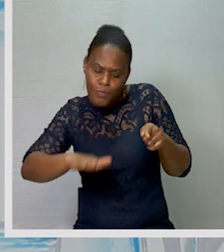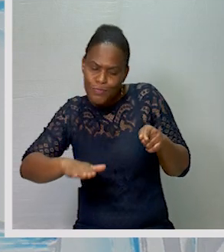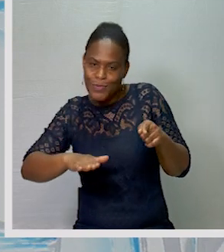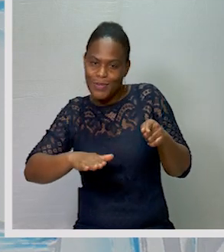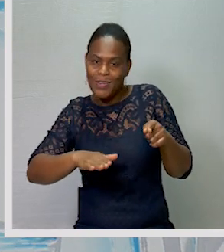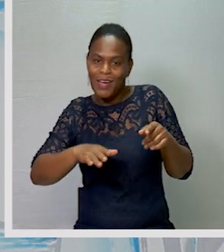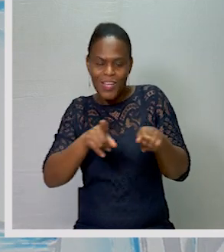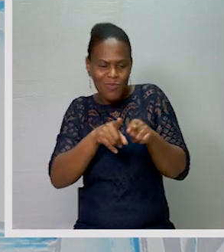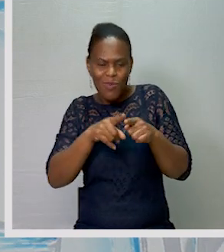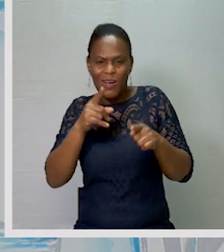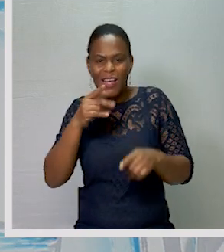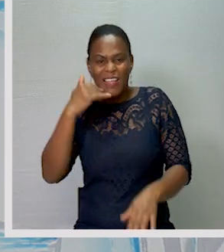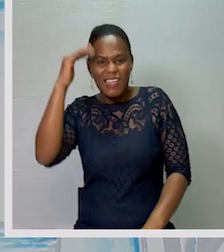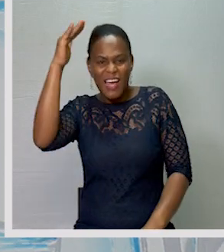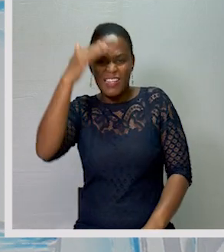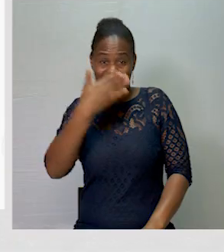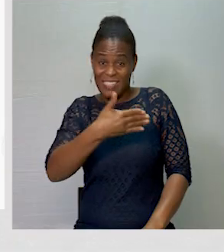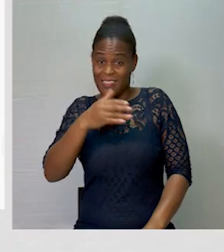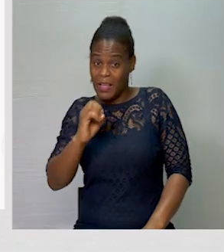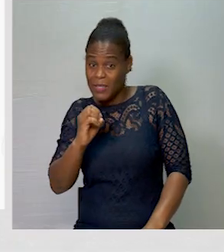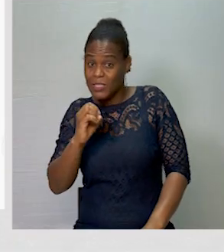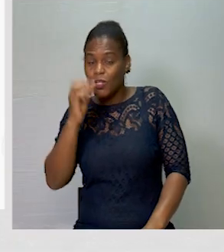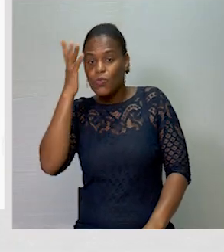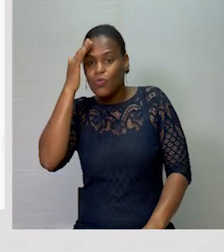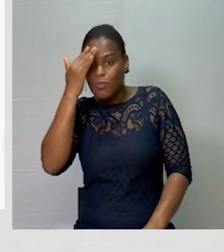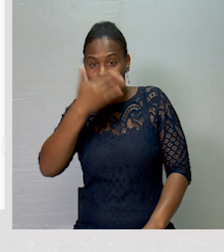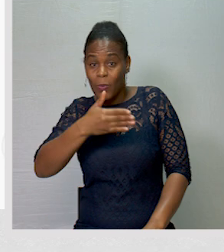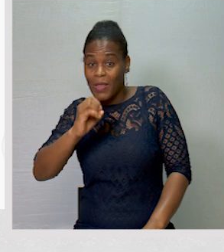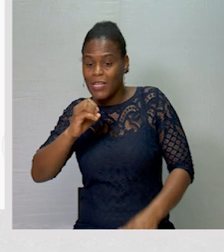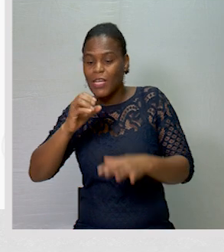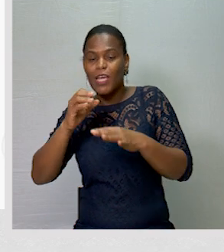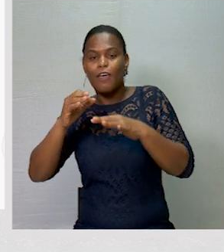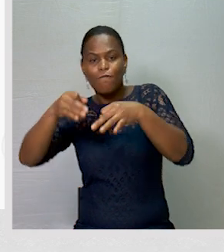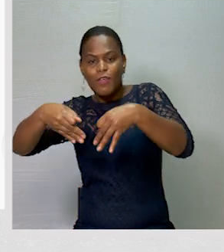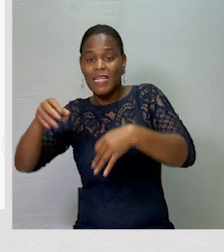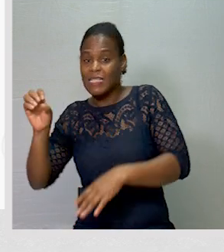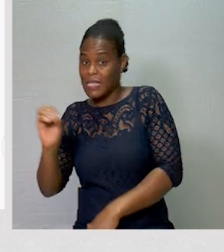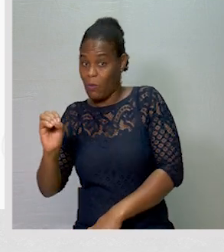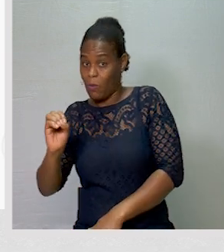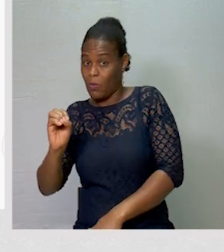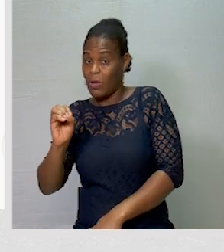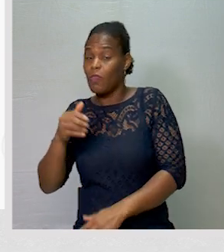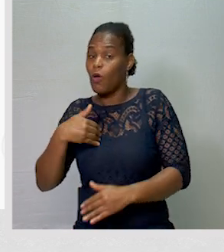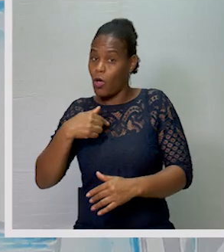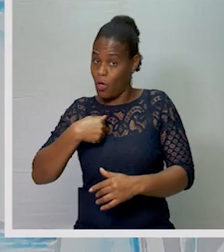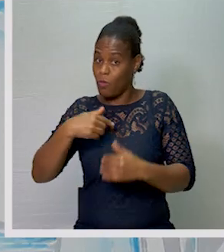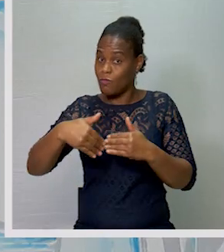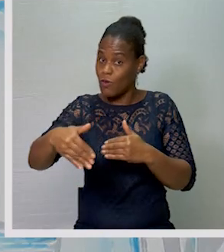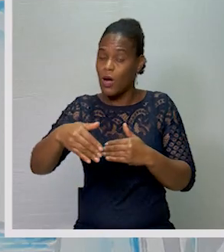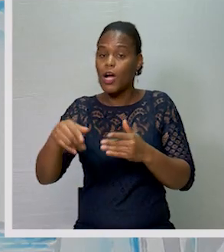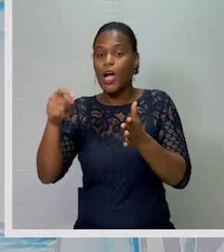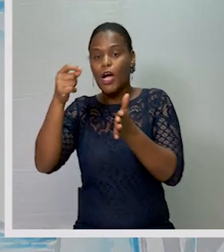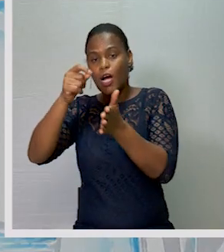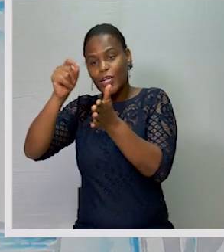irmãozinho com 10 anos, o número 10 termina por 0. Então, eu iria,